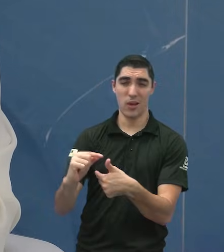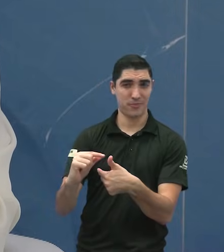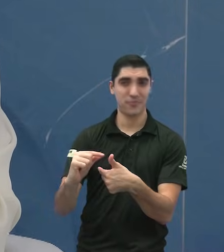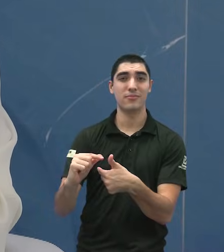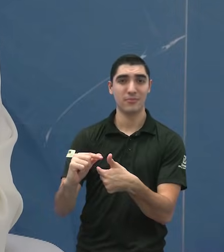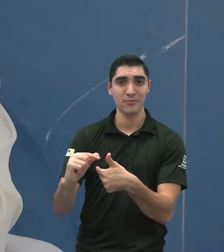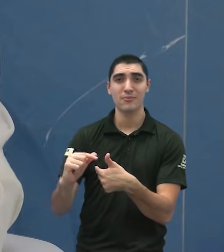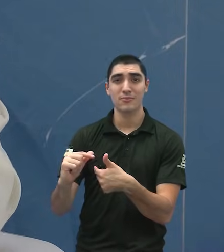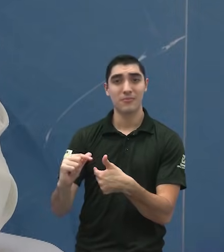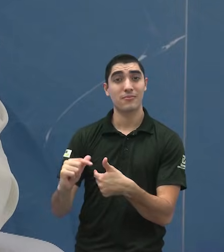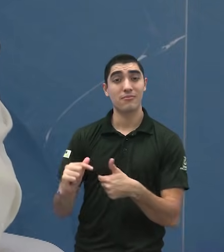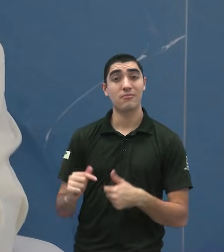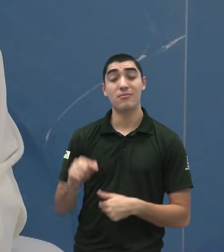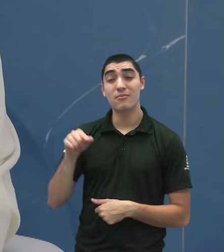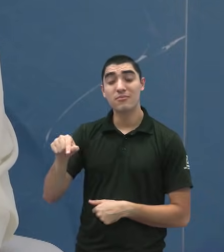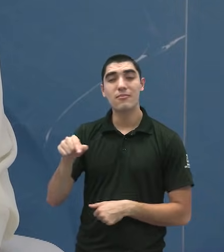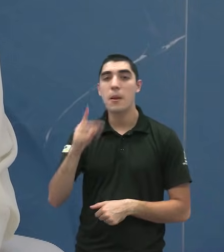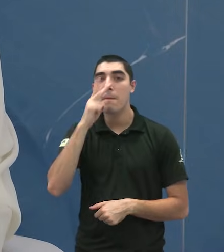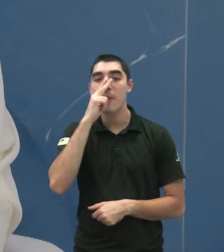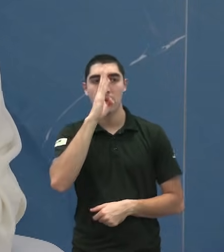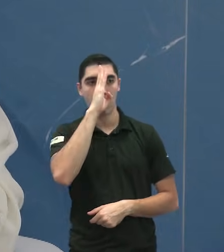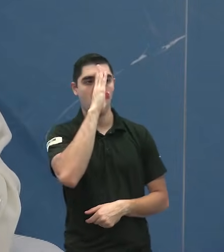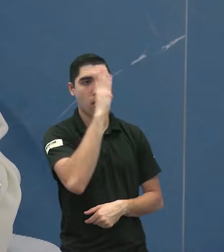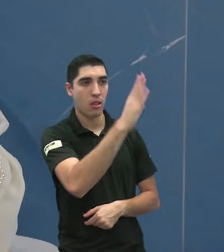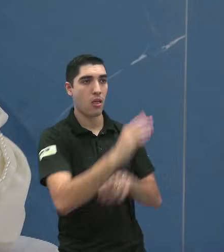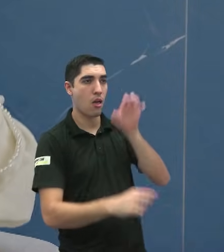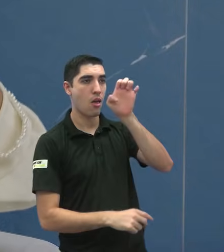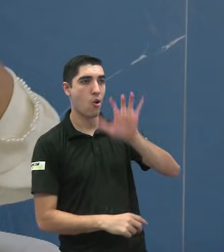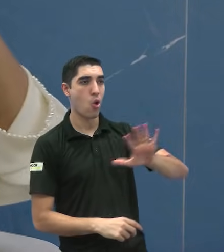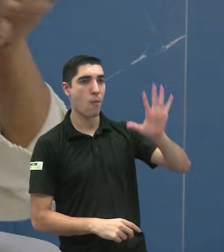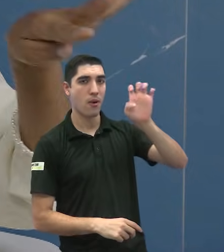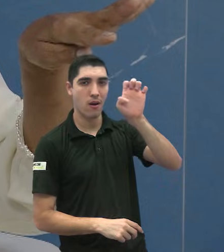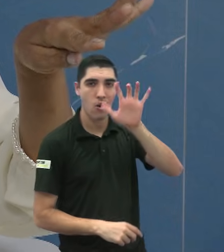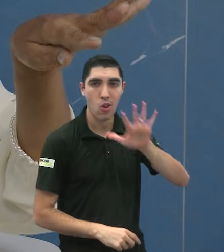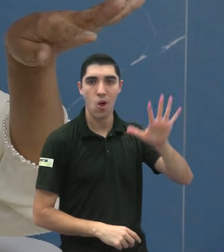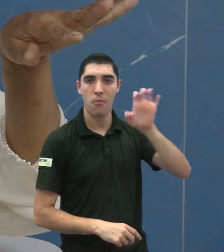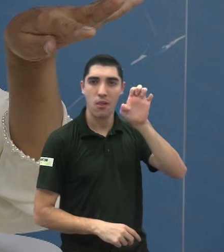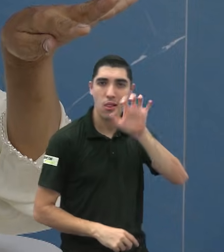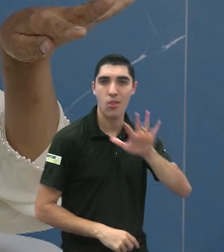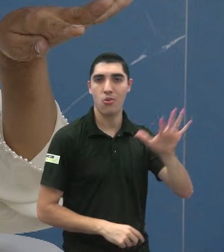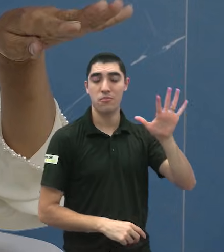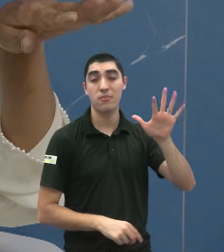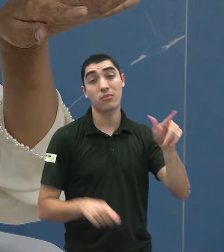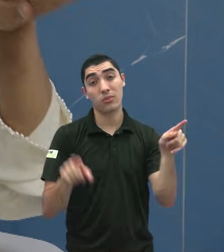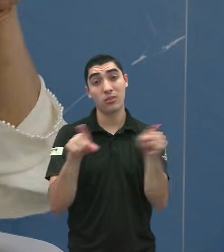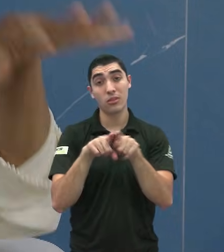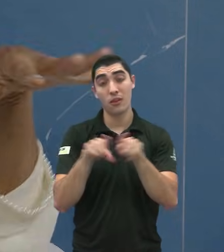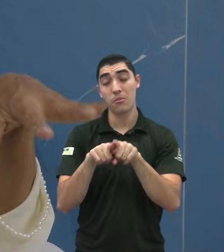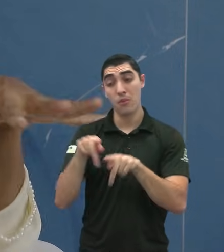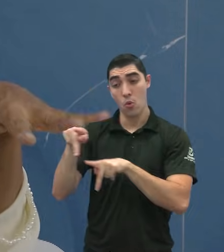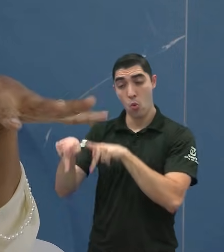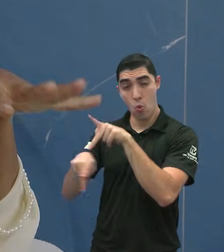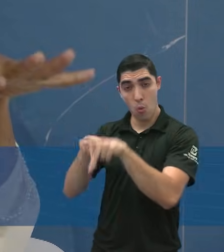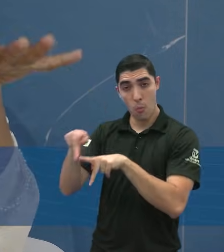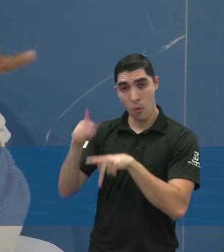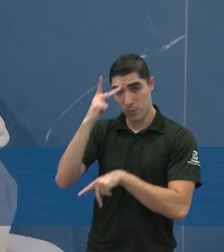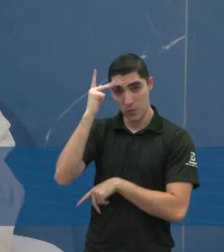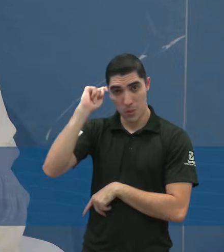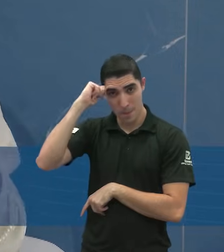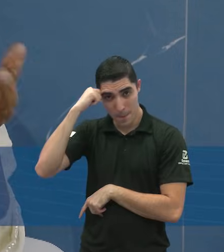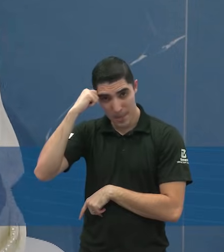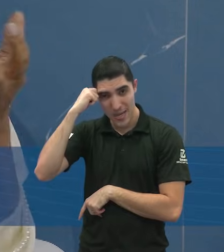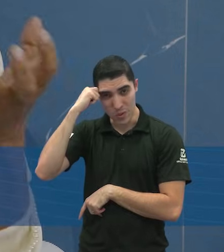ela foi bem eurocêntrica. E tem a questão da saúde da população negra, que